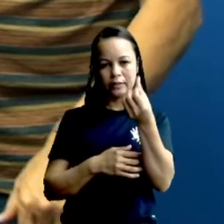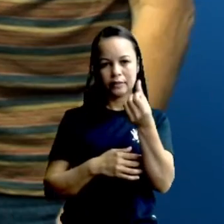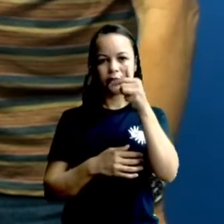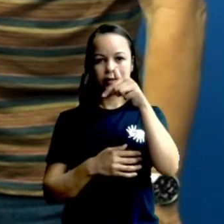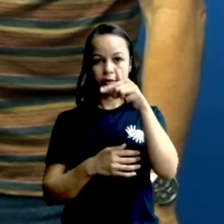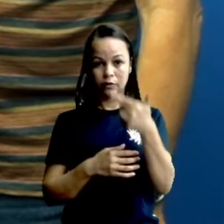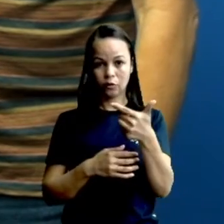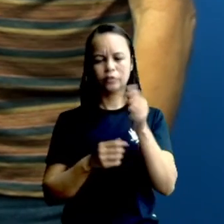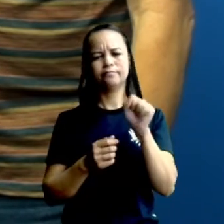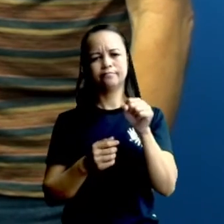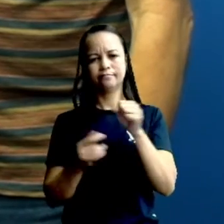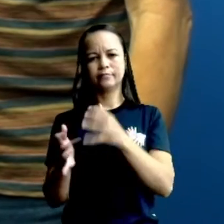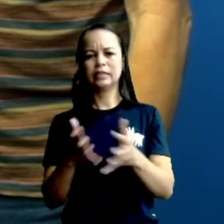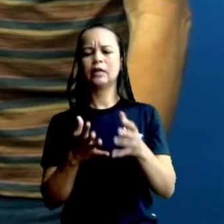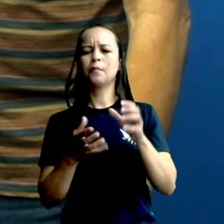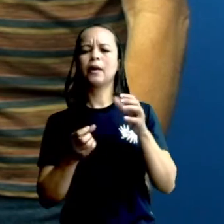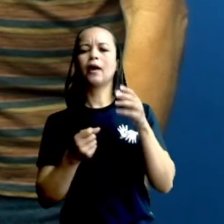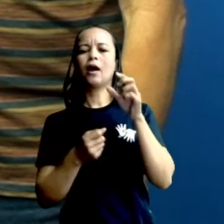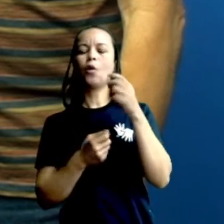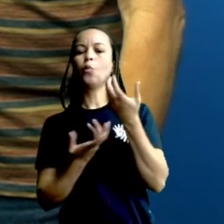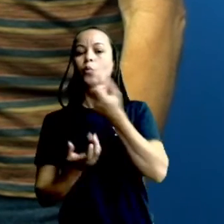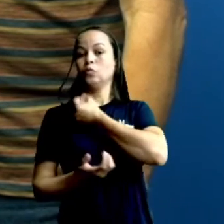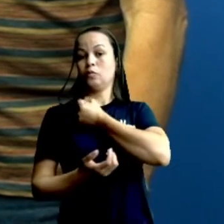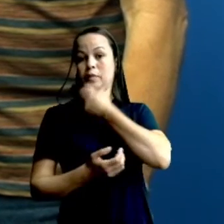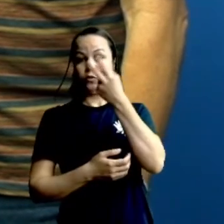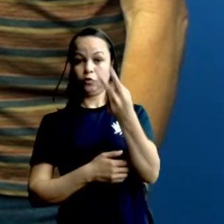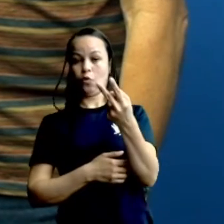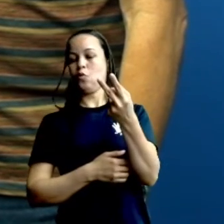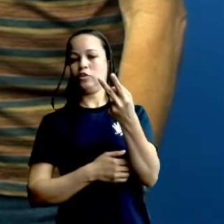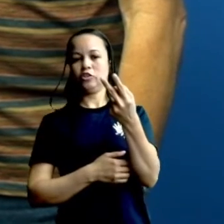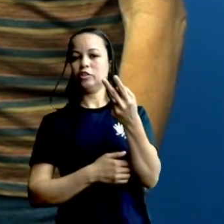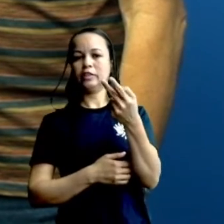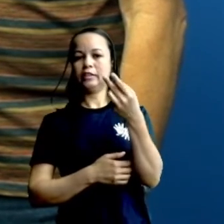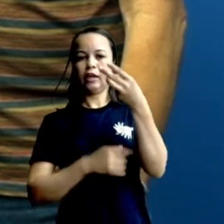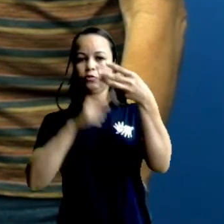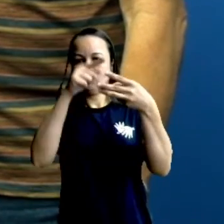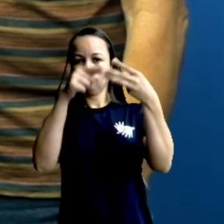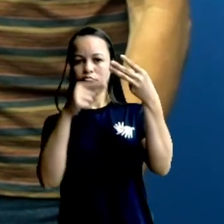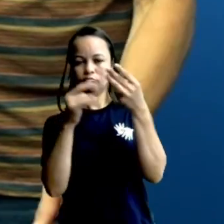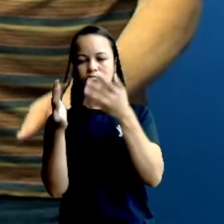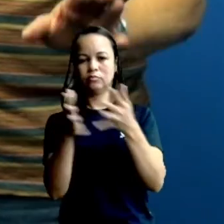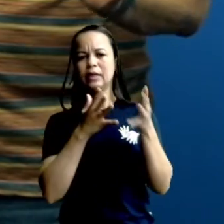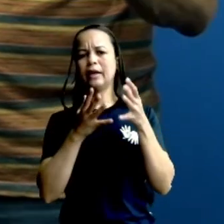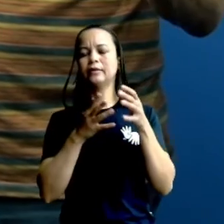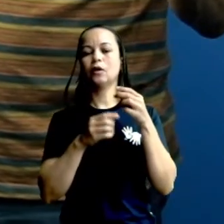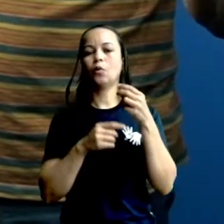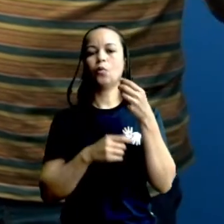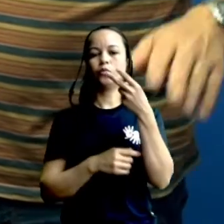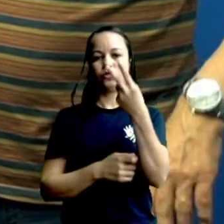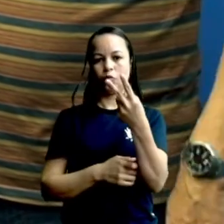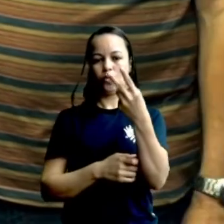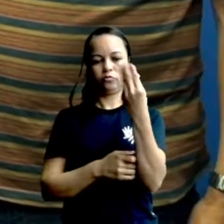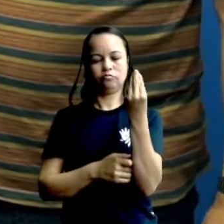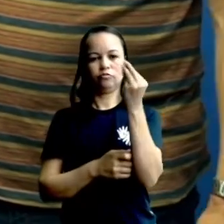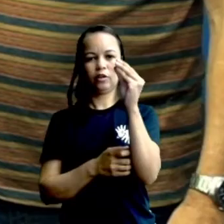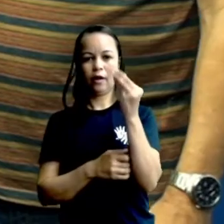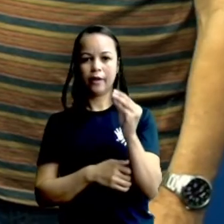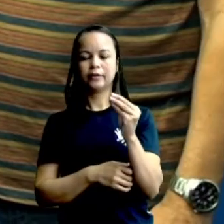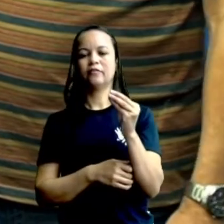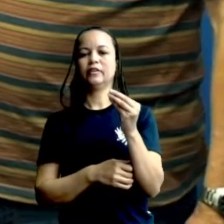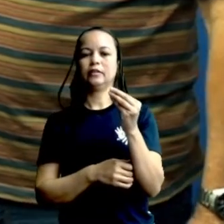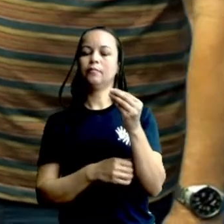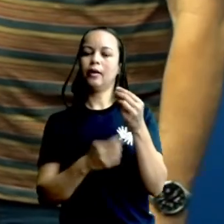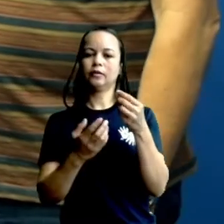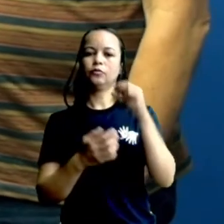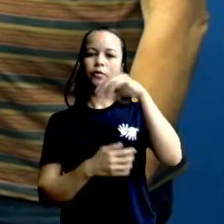2 de menor expoente. Qual é? 2, que quando não tem expoente é 2 a primeira. Então 2 já entra como fazendo